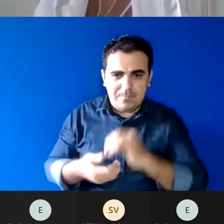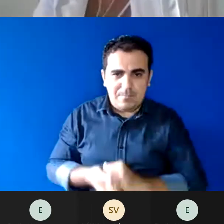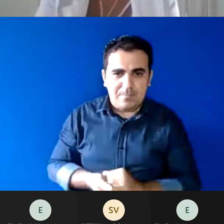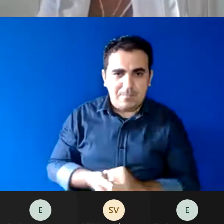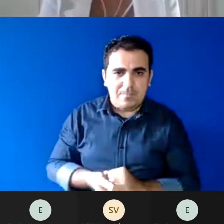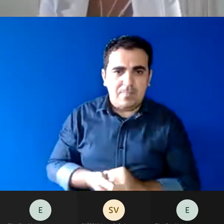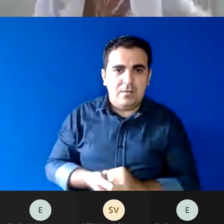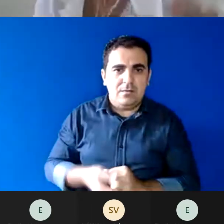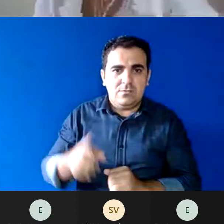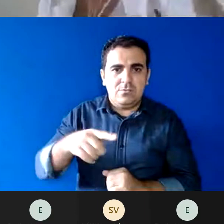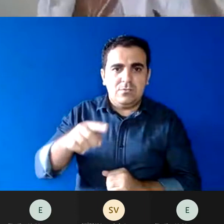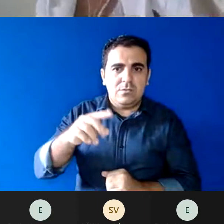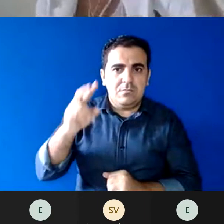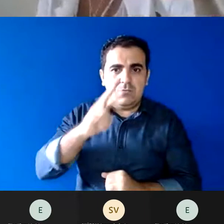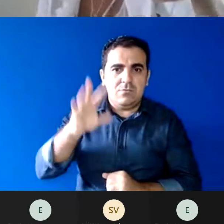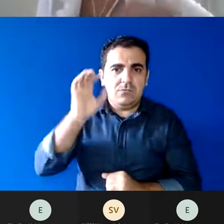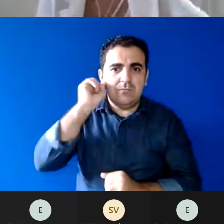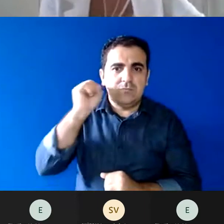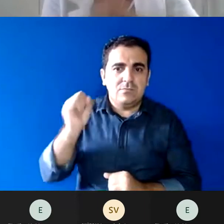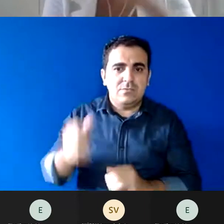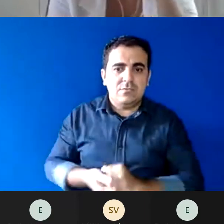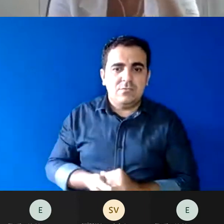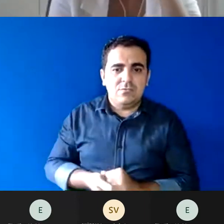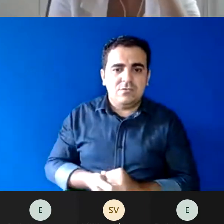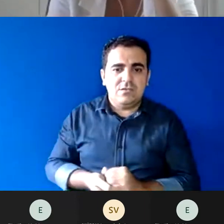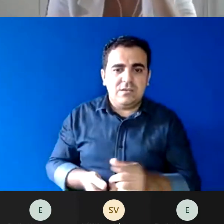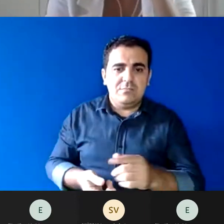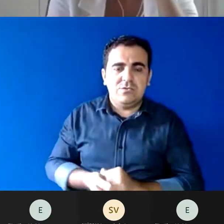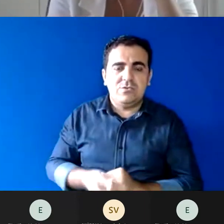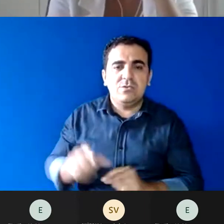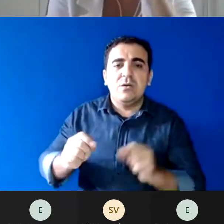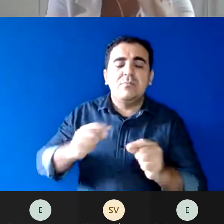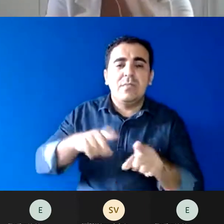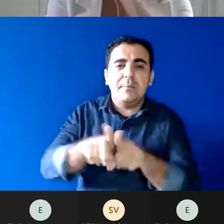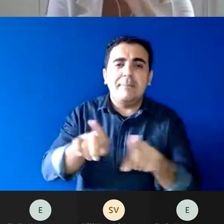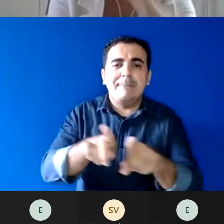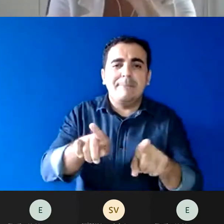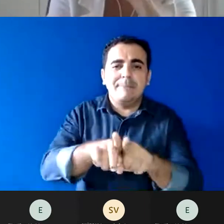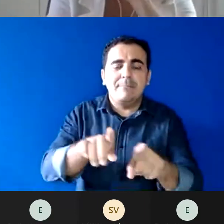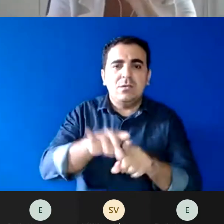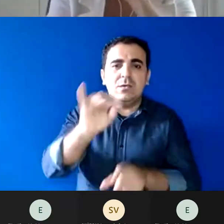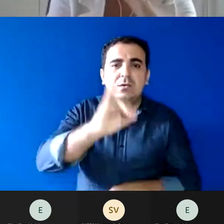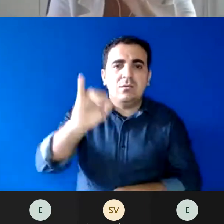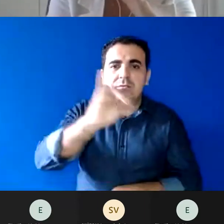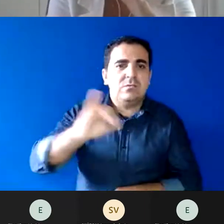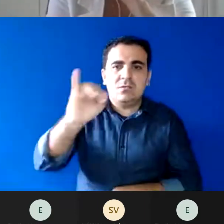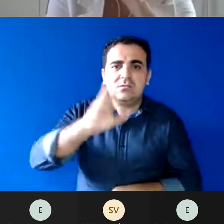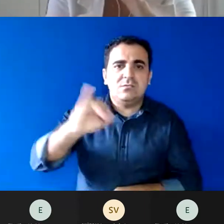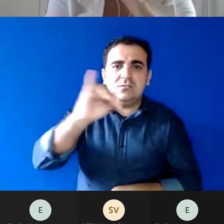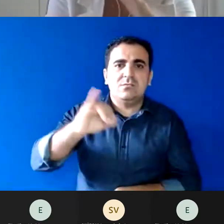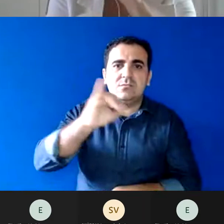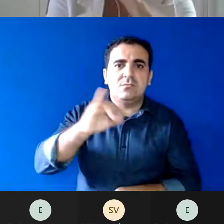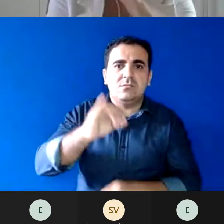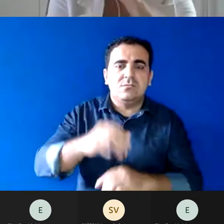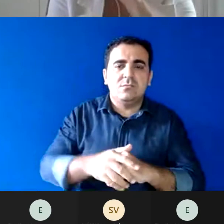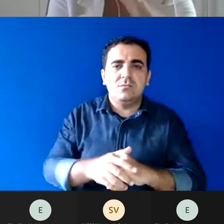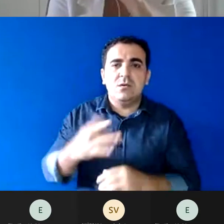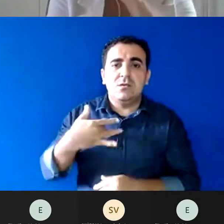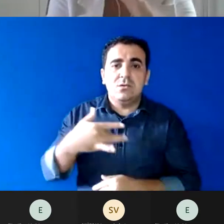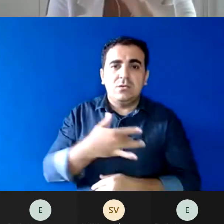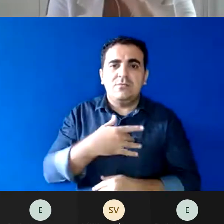Tá dando para ouvir direito, Ana? Tá, né? Quero cumprimentar os alunos do curso de especialização, todas